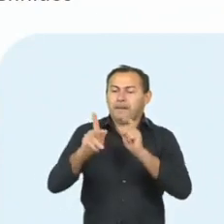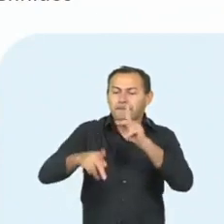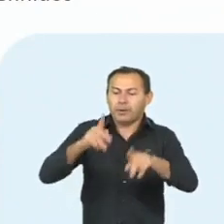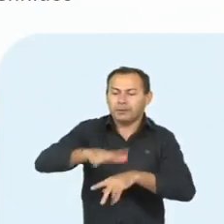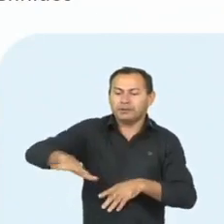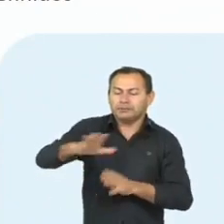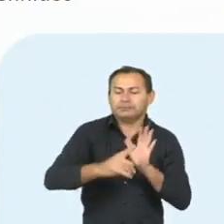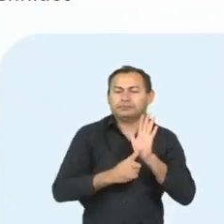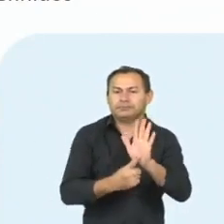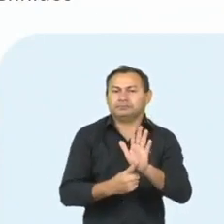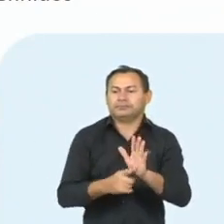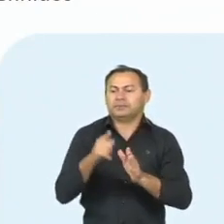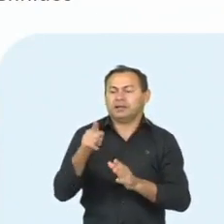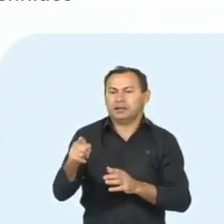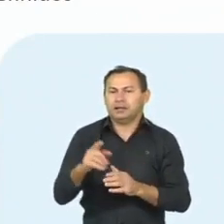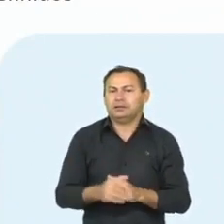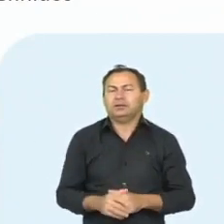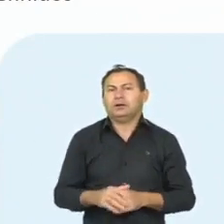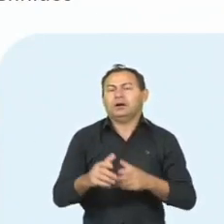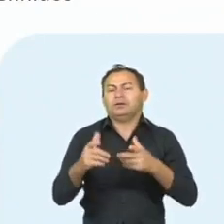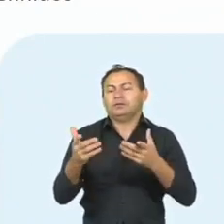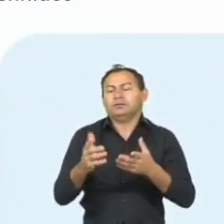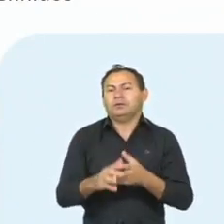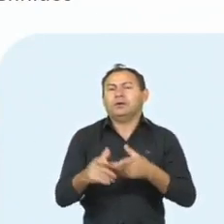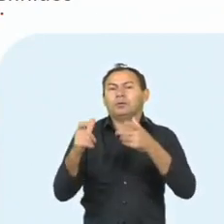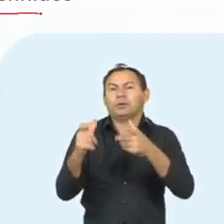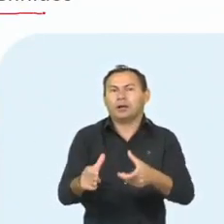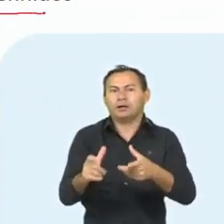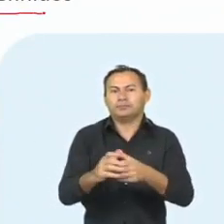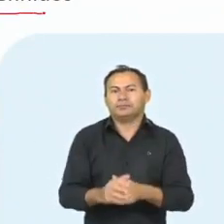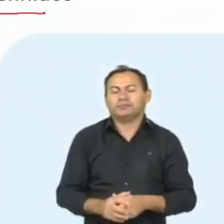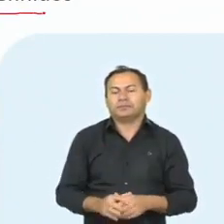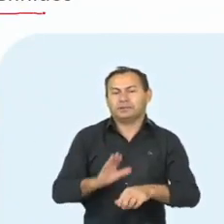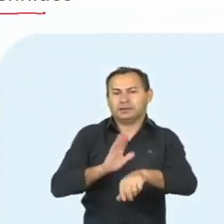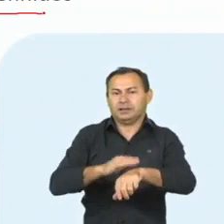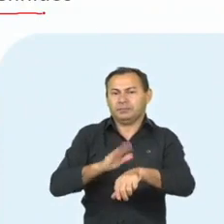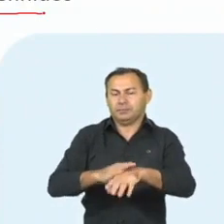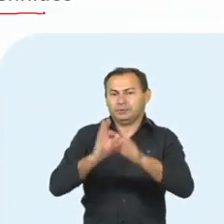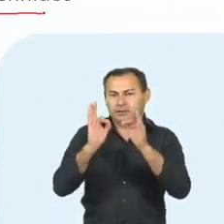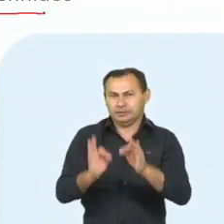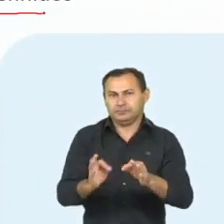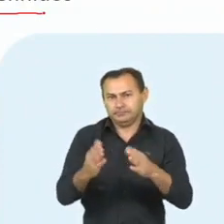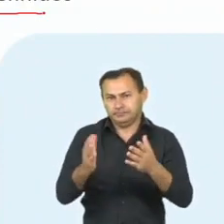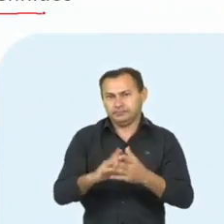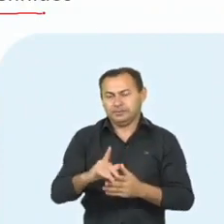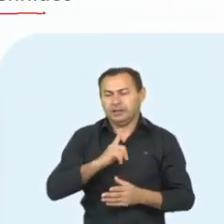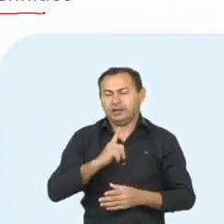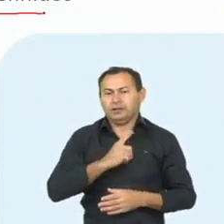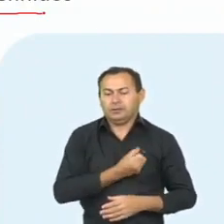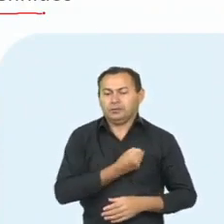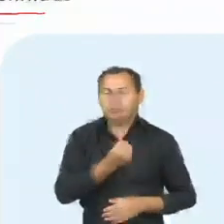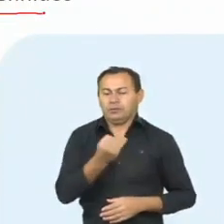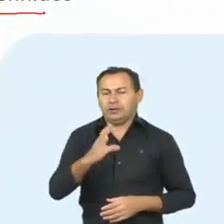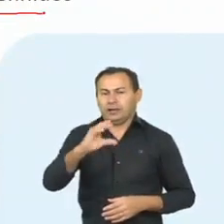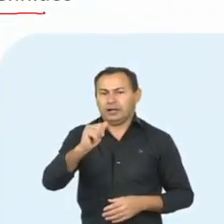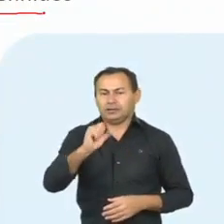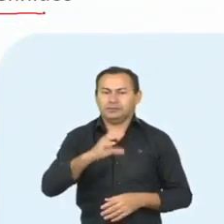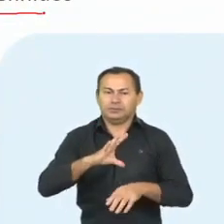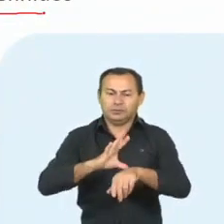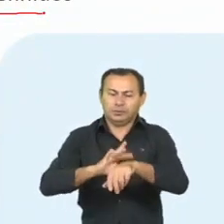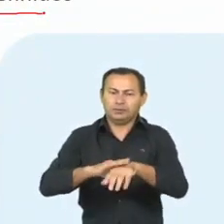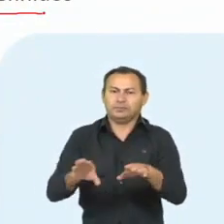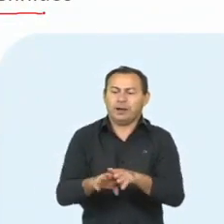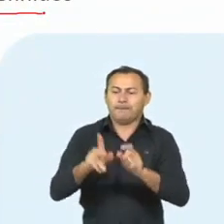população exposta a ela em um lugar e tempo definido. Então, eu tenho o número de casos da doença e